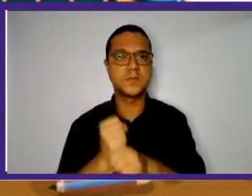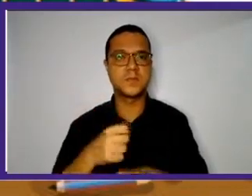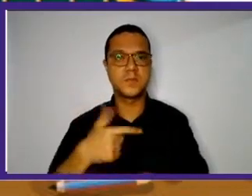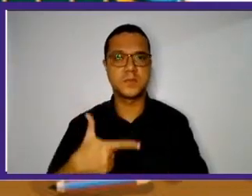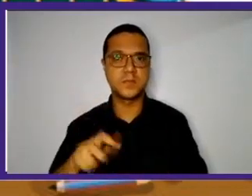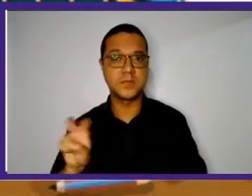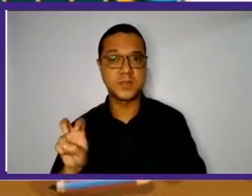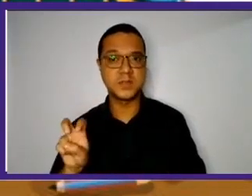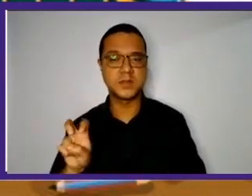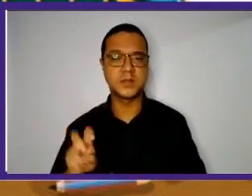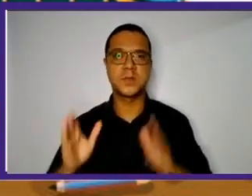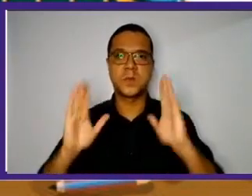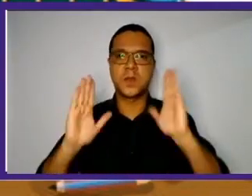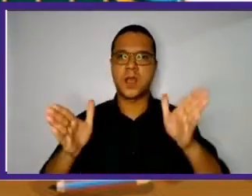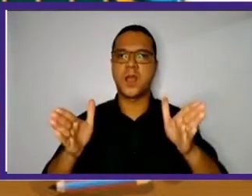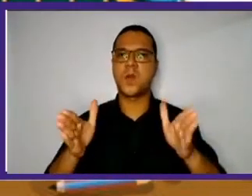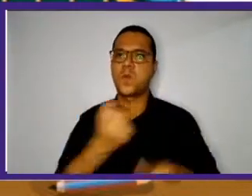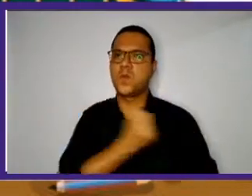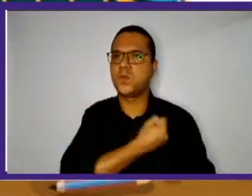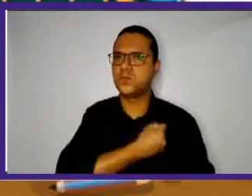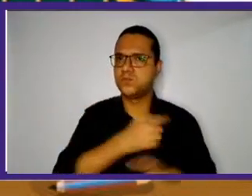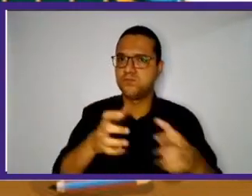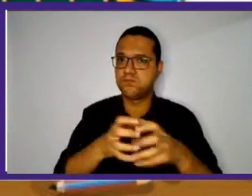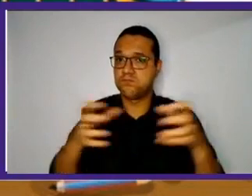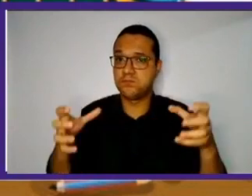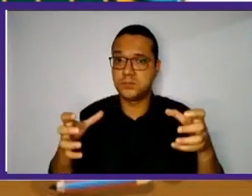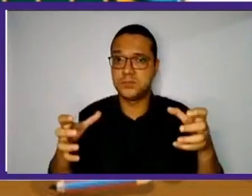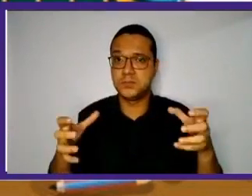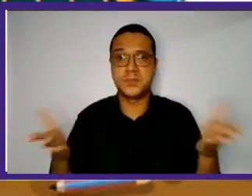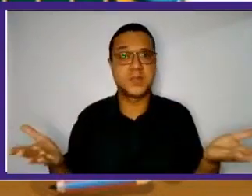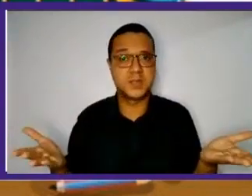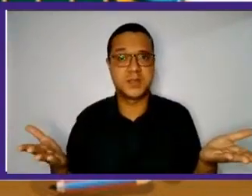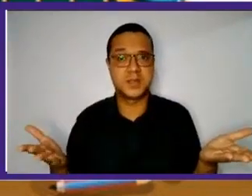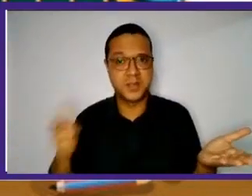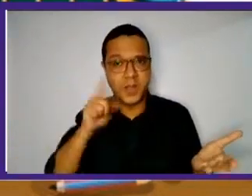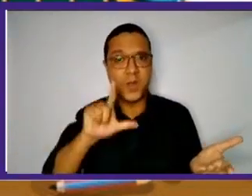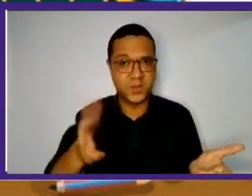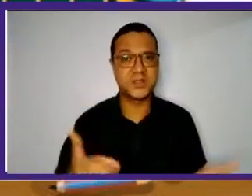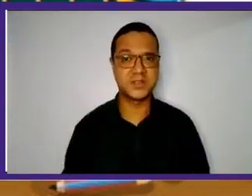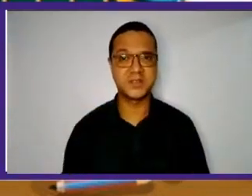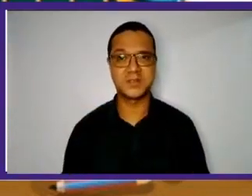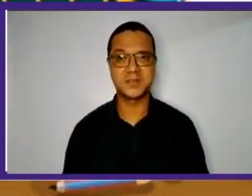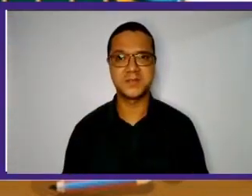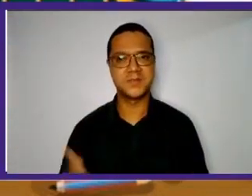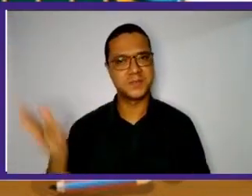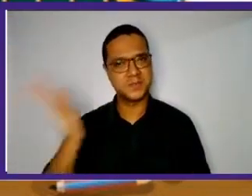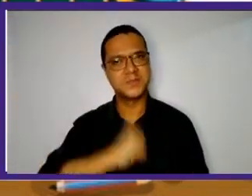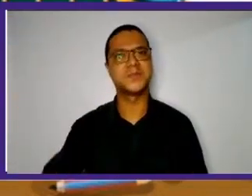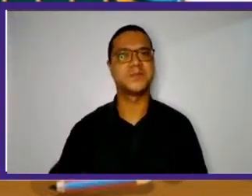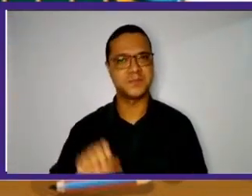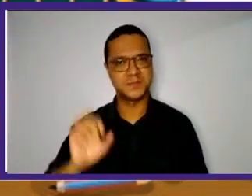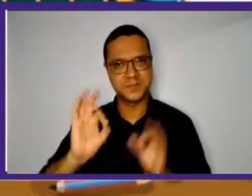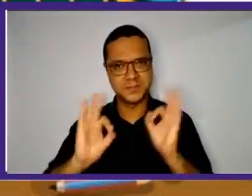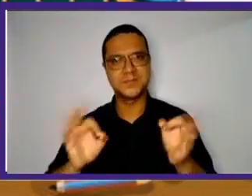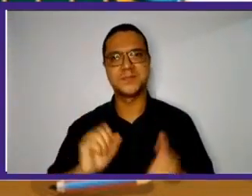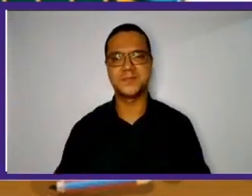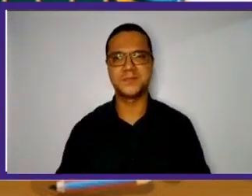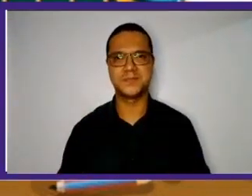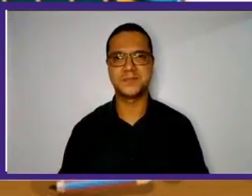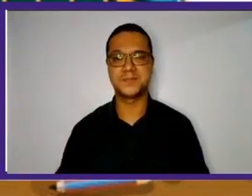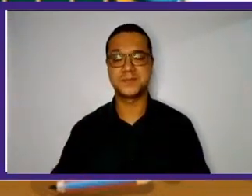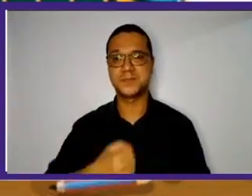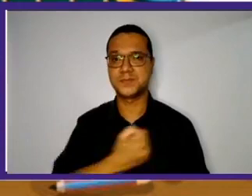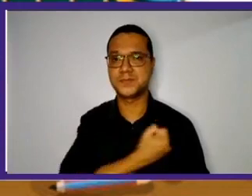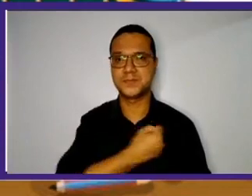25. Agora o número ficou grande. E aí? Será que a gente vai conseguir? Vamos sim.